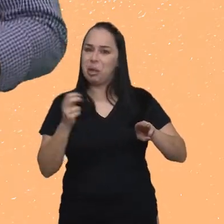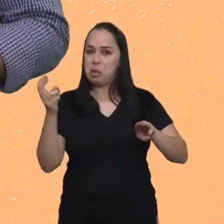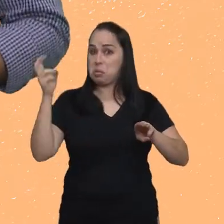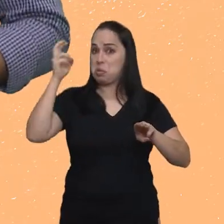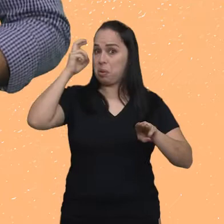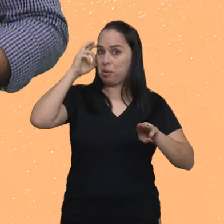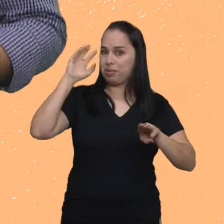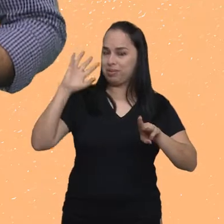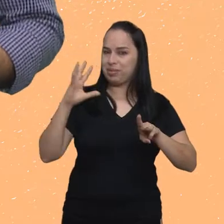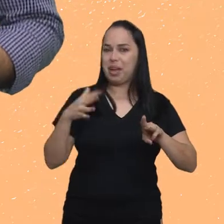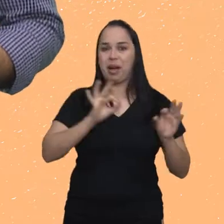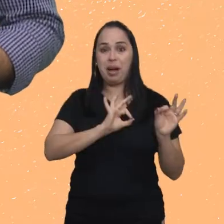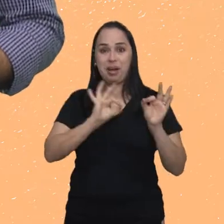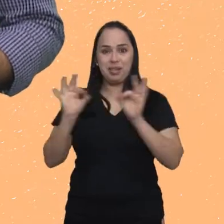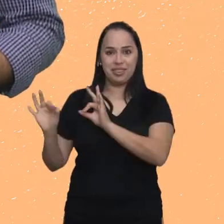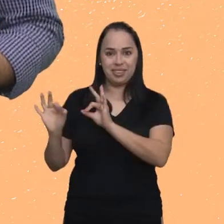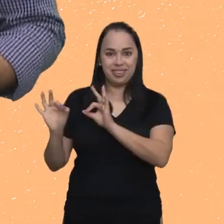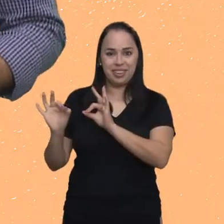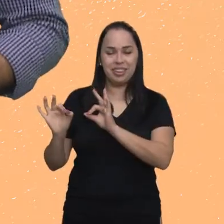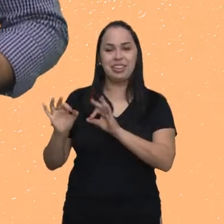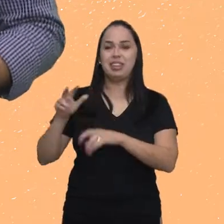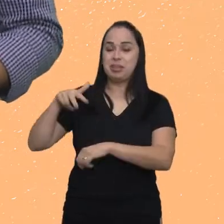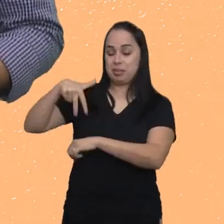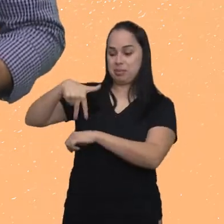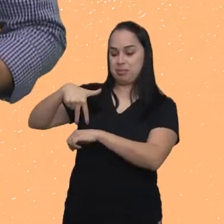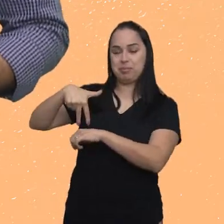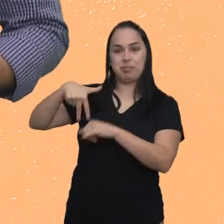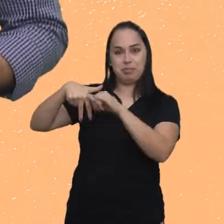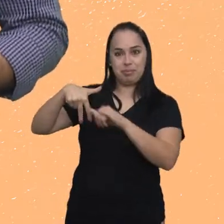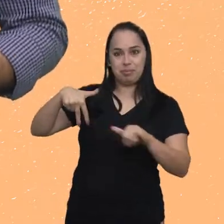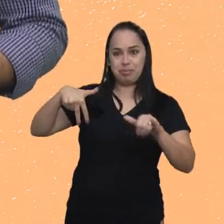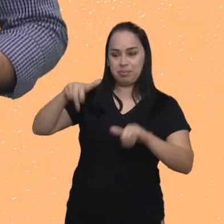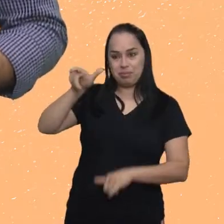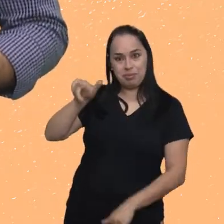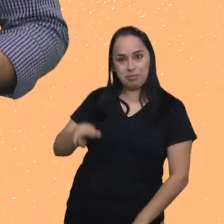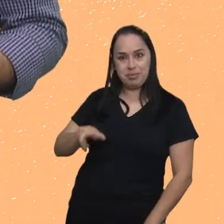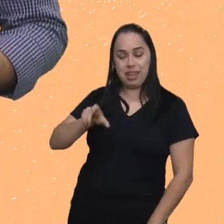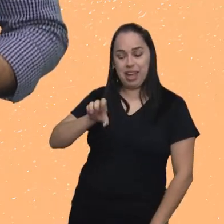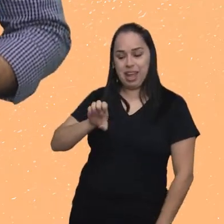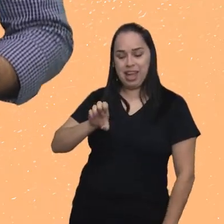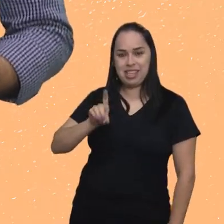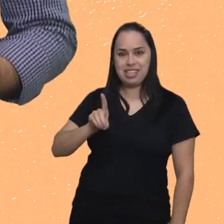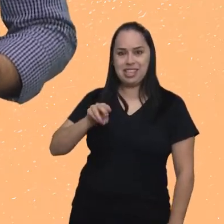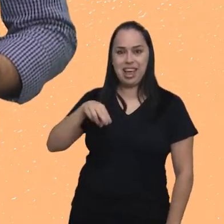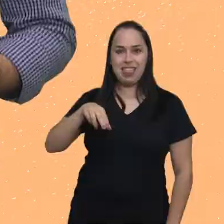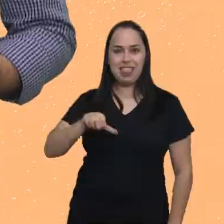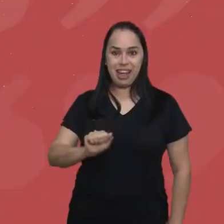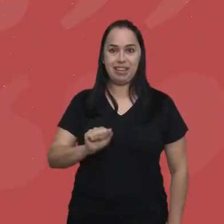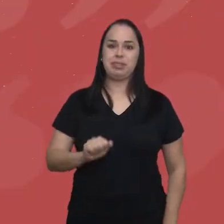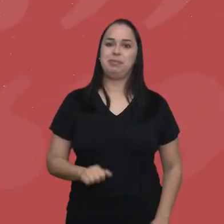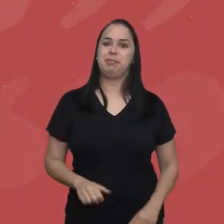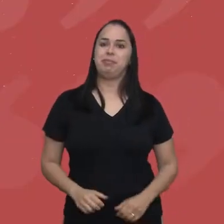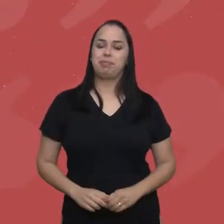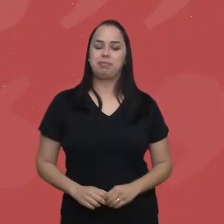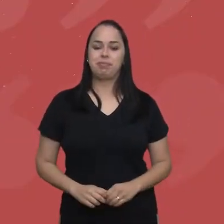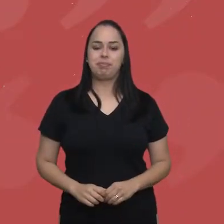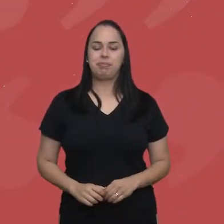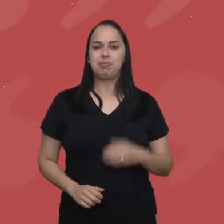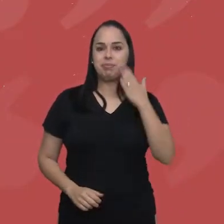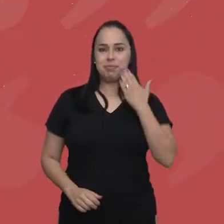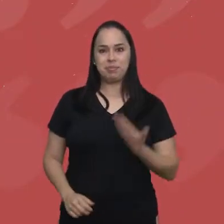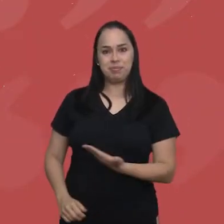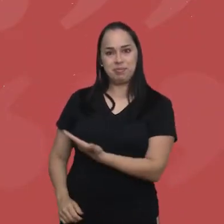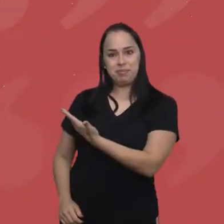arte e cultura, acompanhe agora o nosso programa com a palavra a historiadora Edna Martello. O